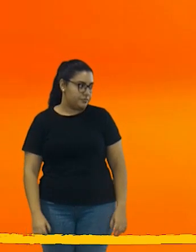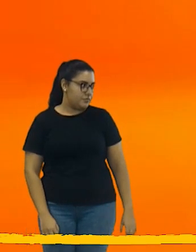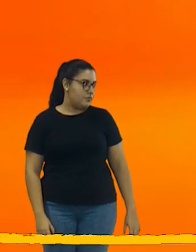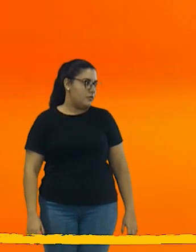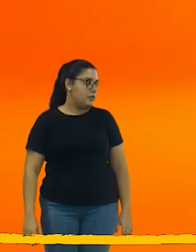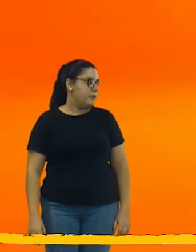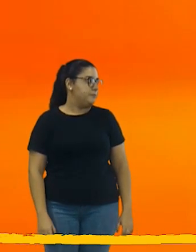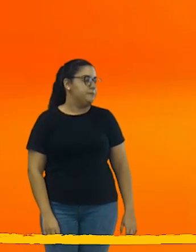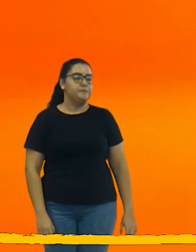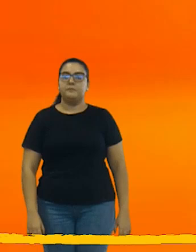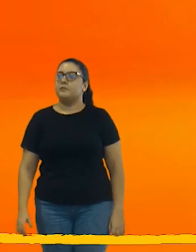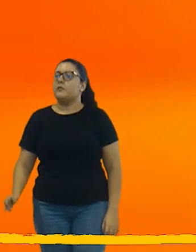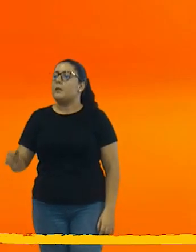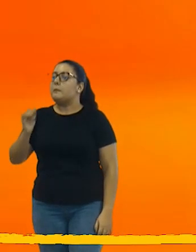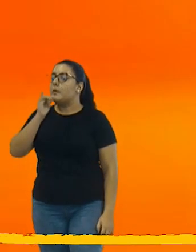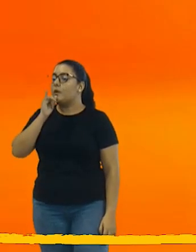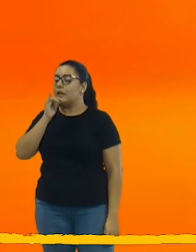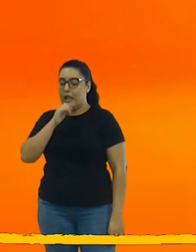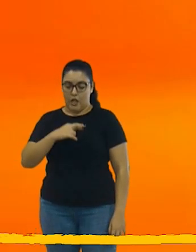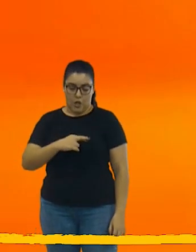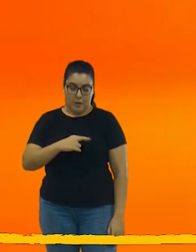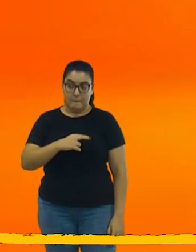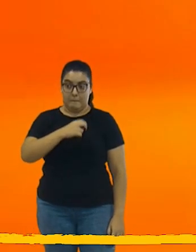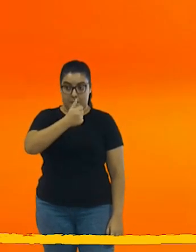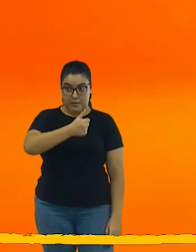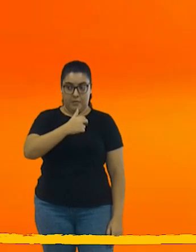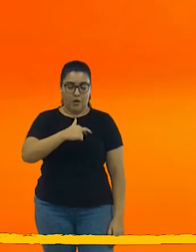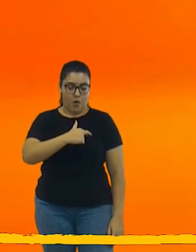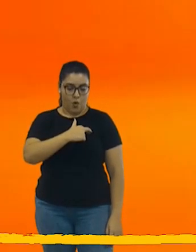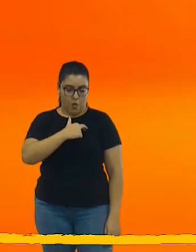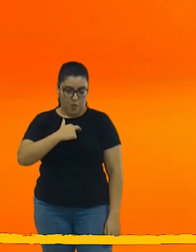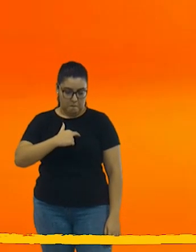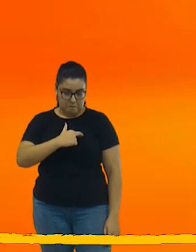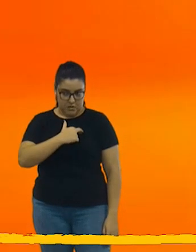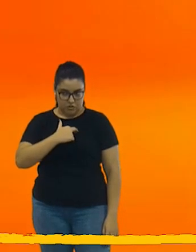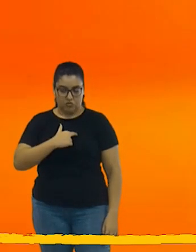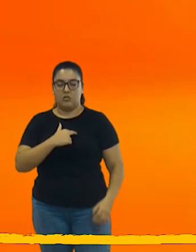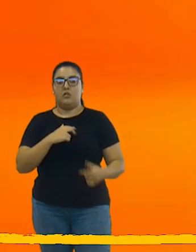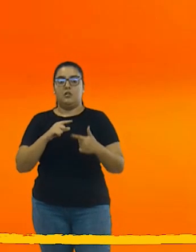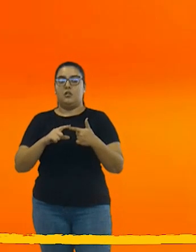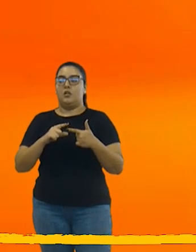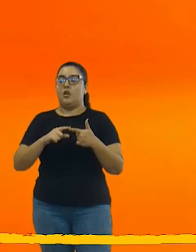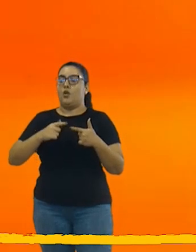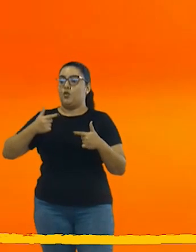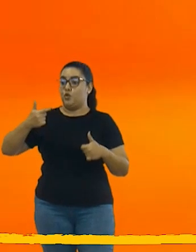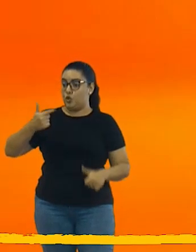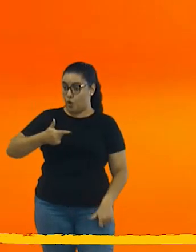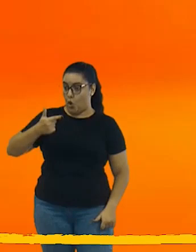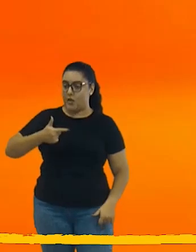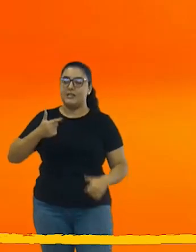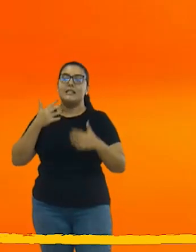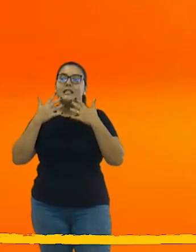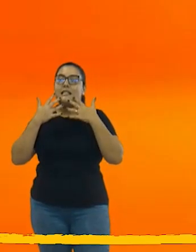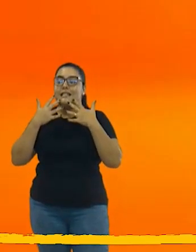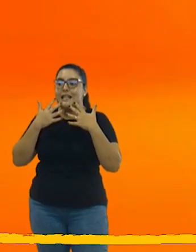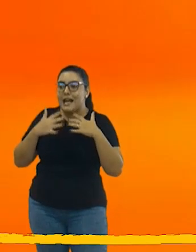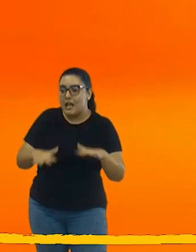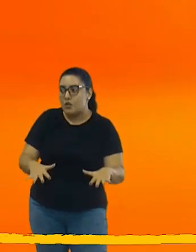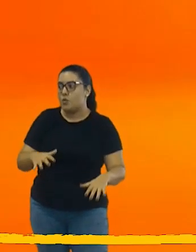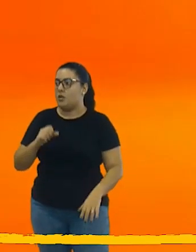observe, regionalismo romântico é idealizado, o regionalismo naturalista